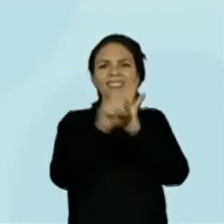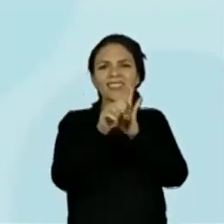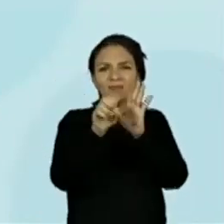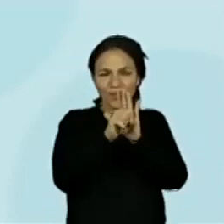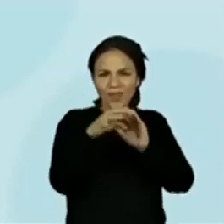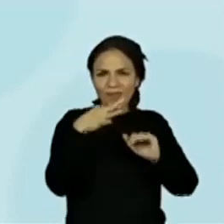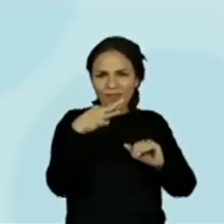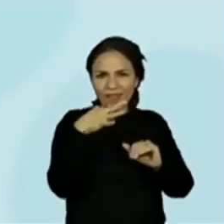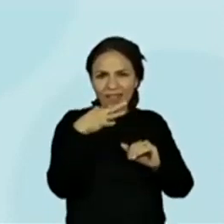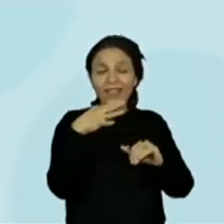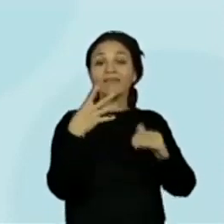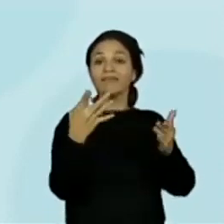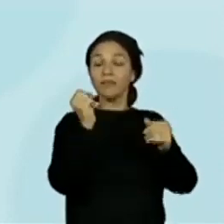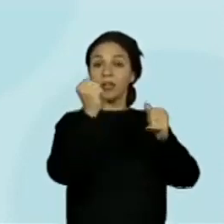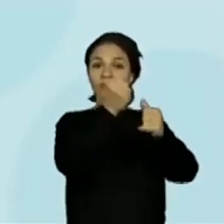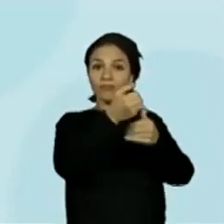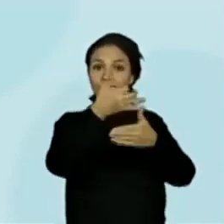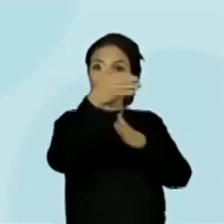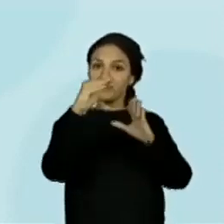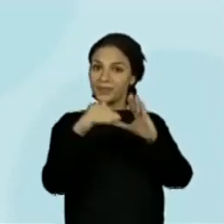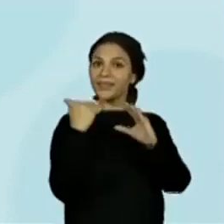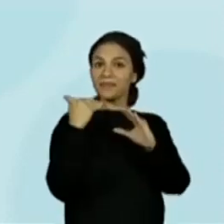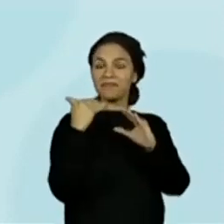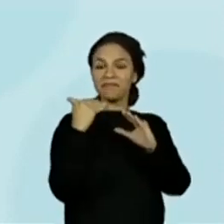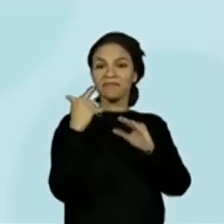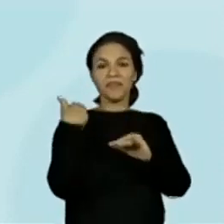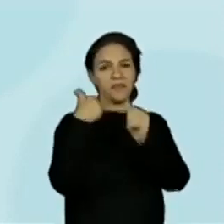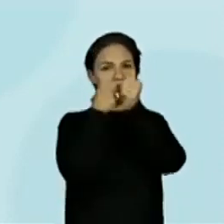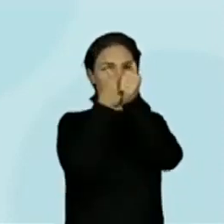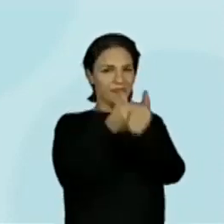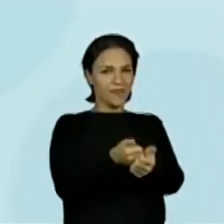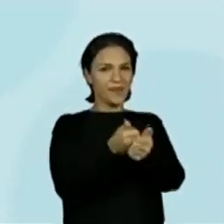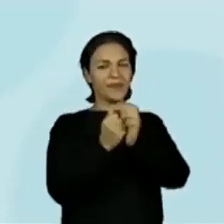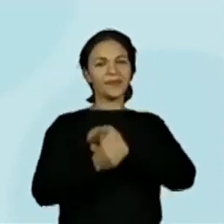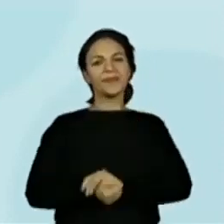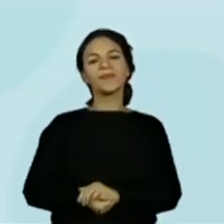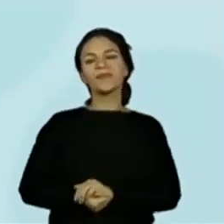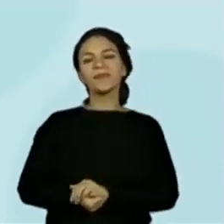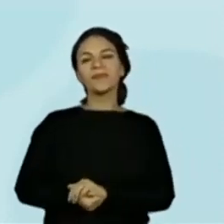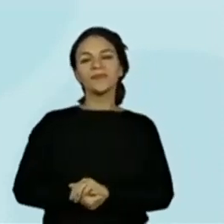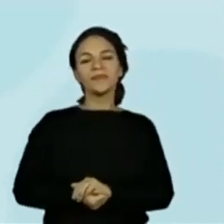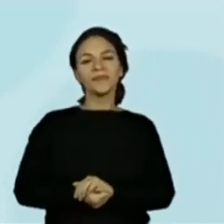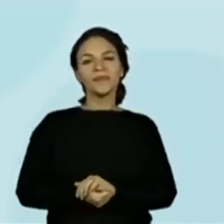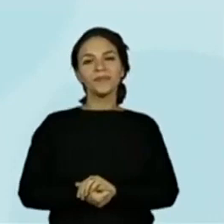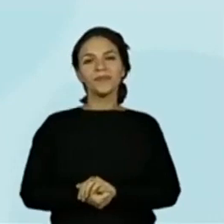já vai comentando no chat, tá bom? E aí eu vou acompanhando por aqui.